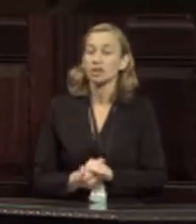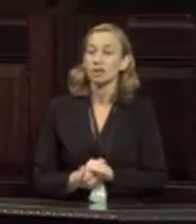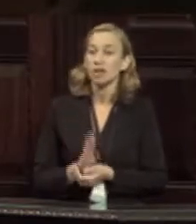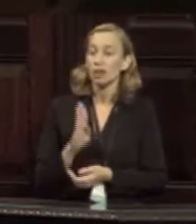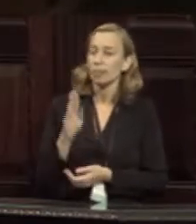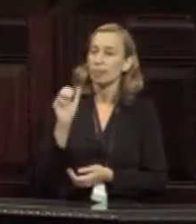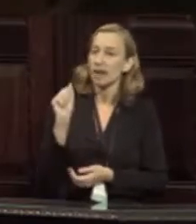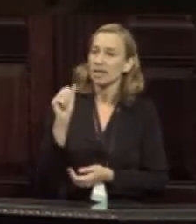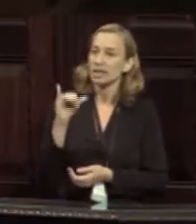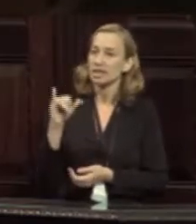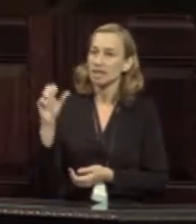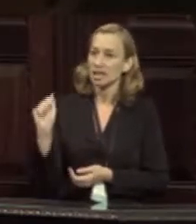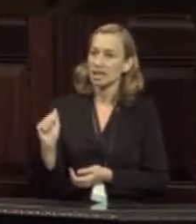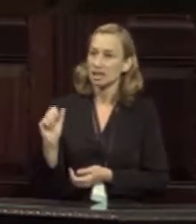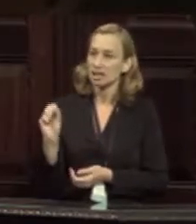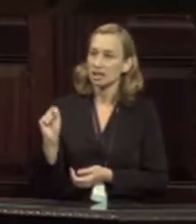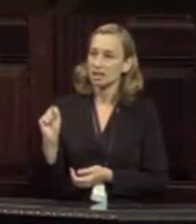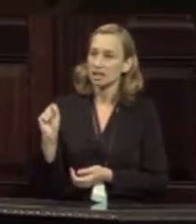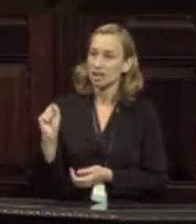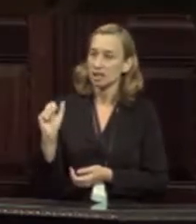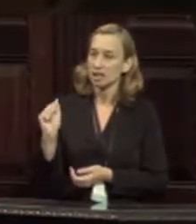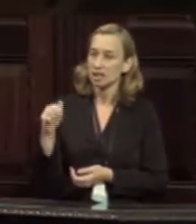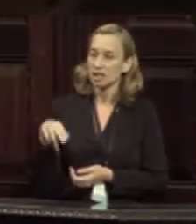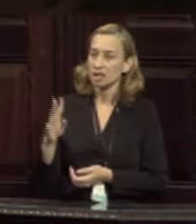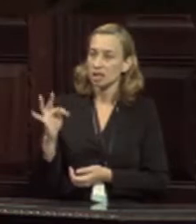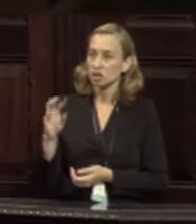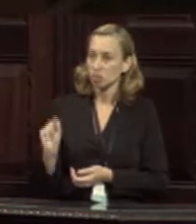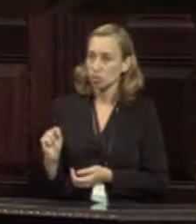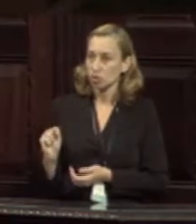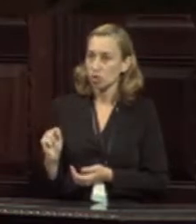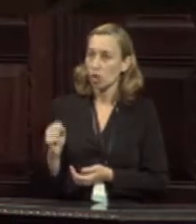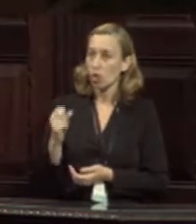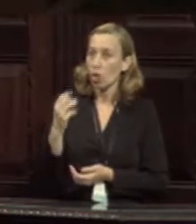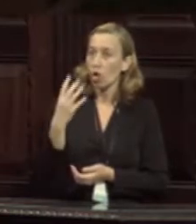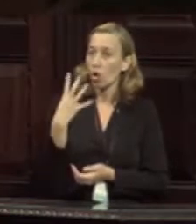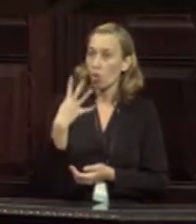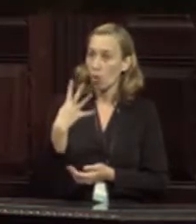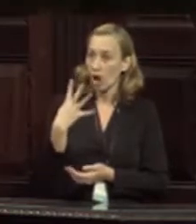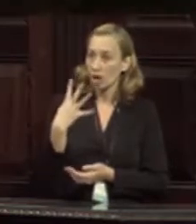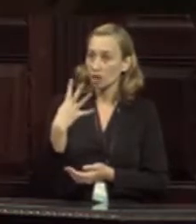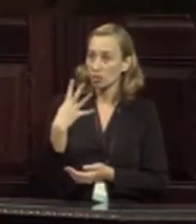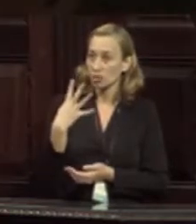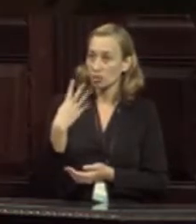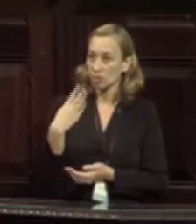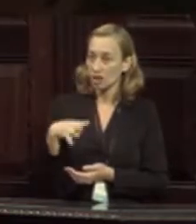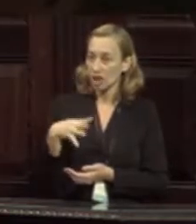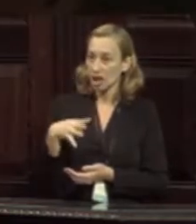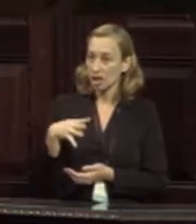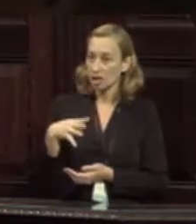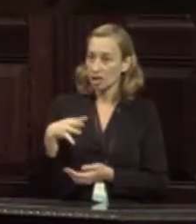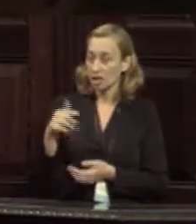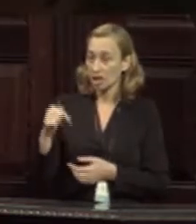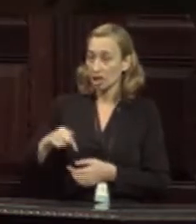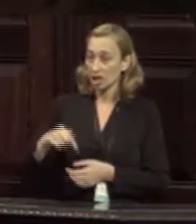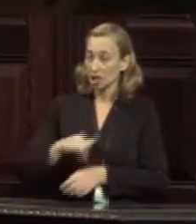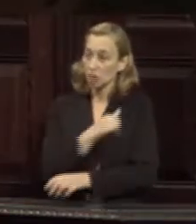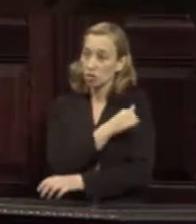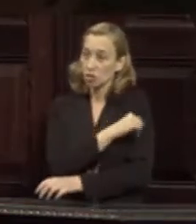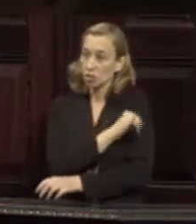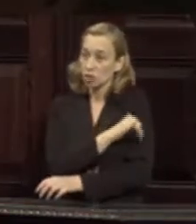eu diria que 4/5 está aqui no Rio de Janeiro e 1/5 está em São